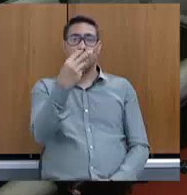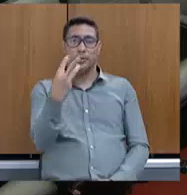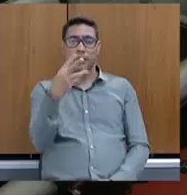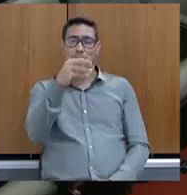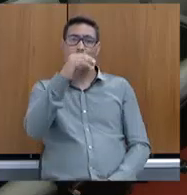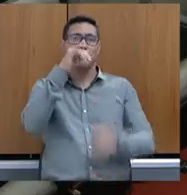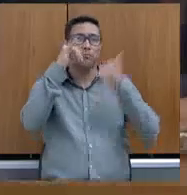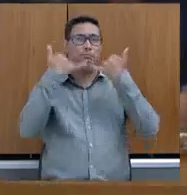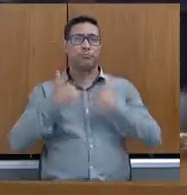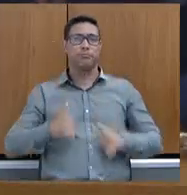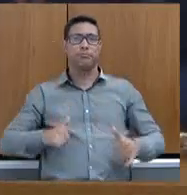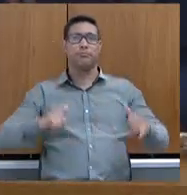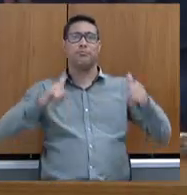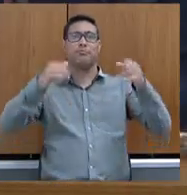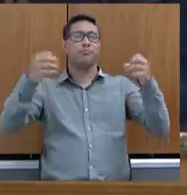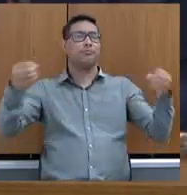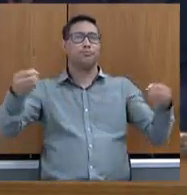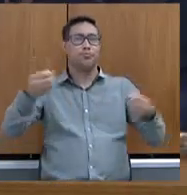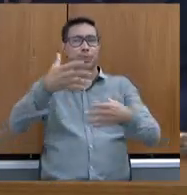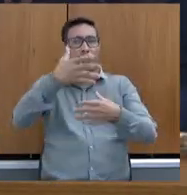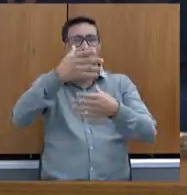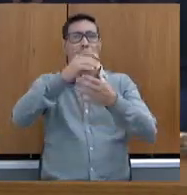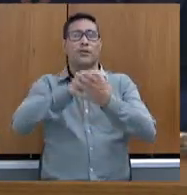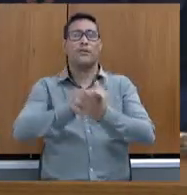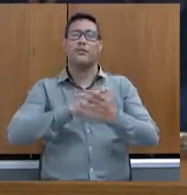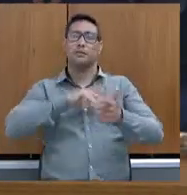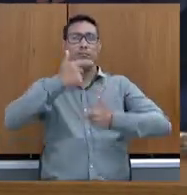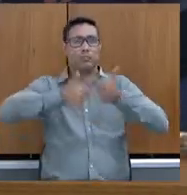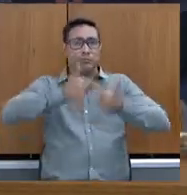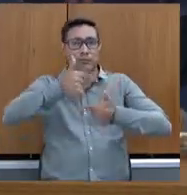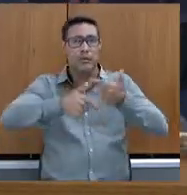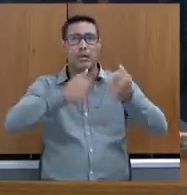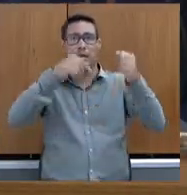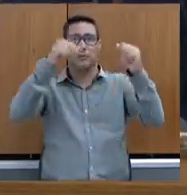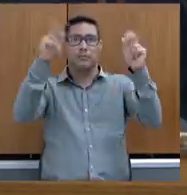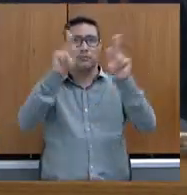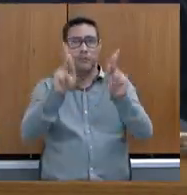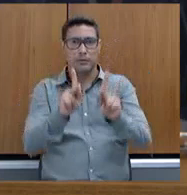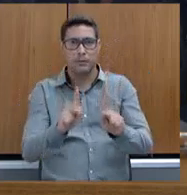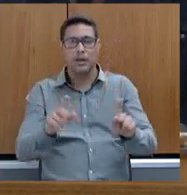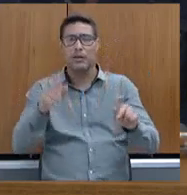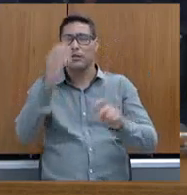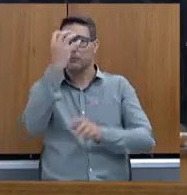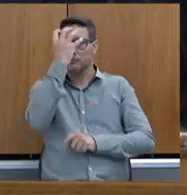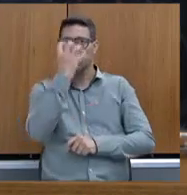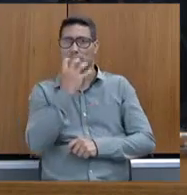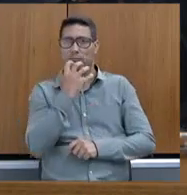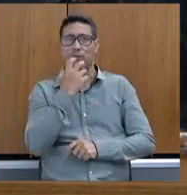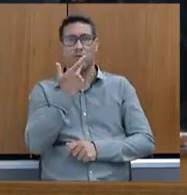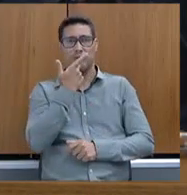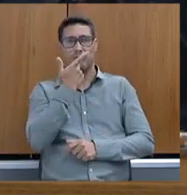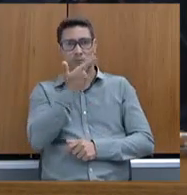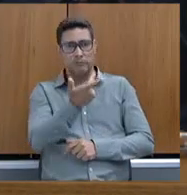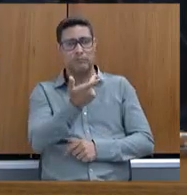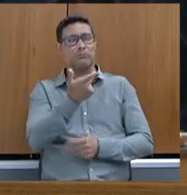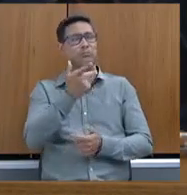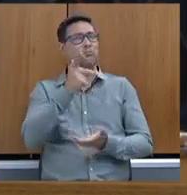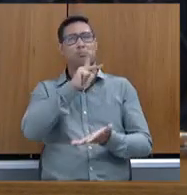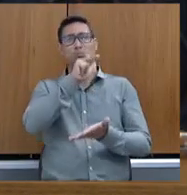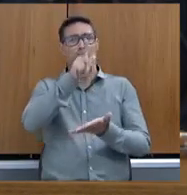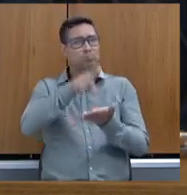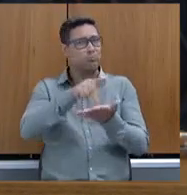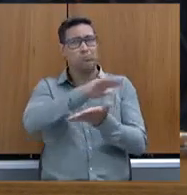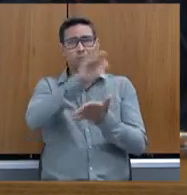renovadas como muita muito trabalho muita paz com muita seriedade falando sempre das coisas todas